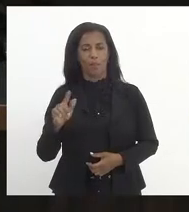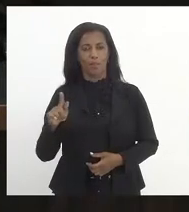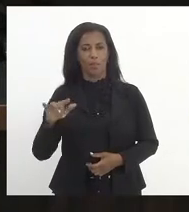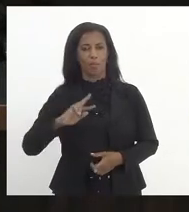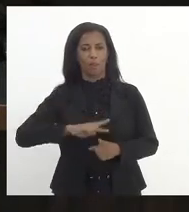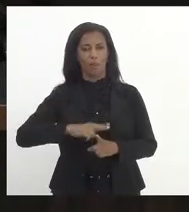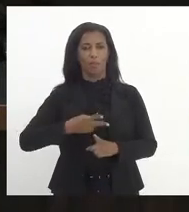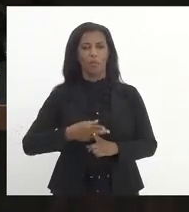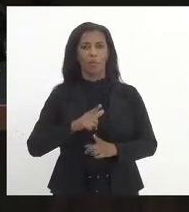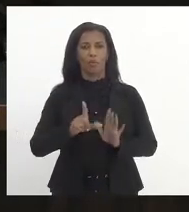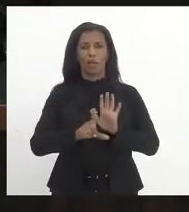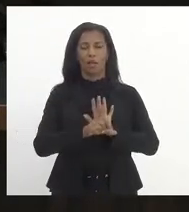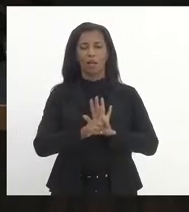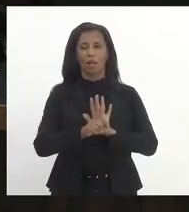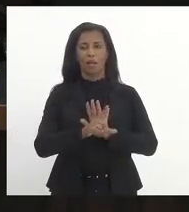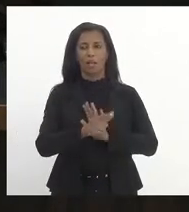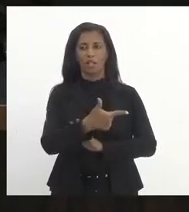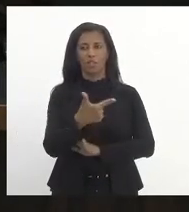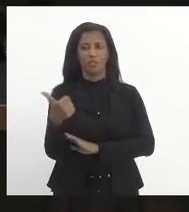a lei